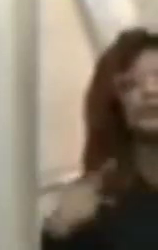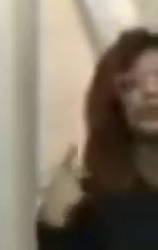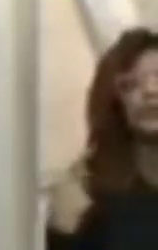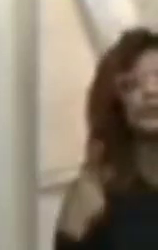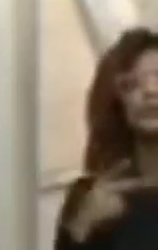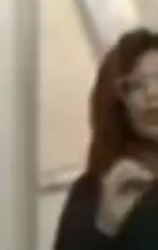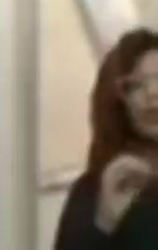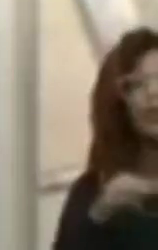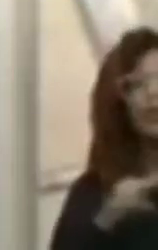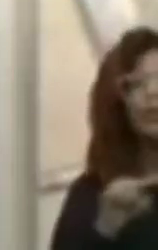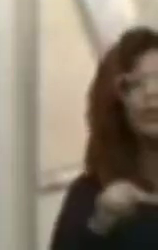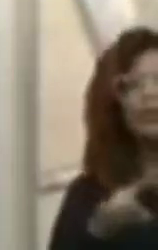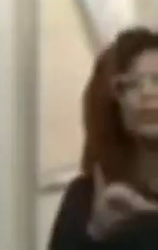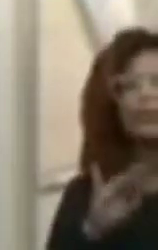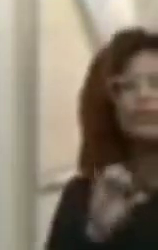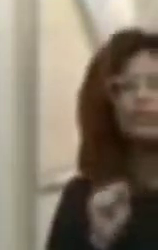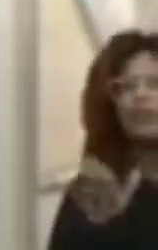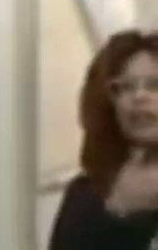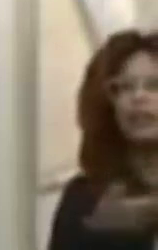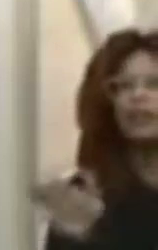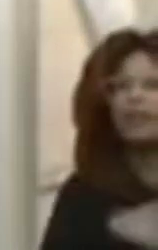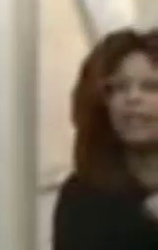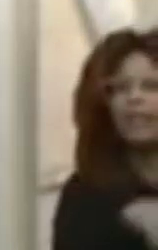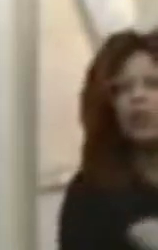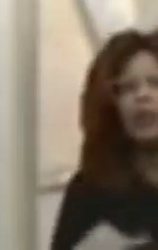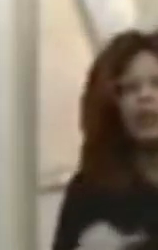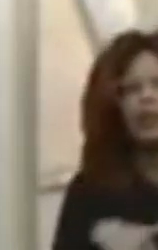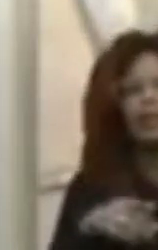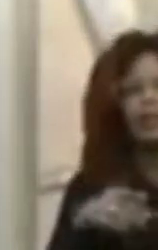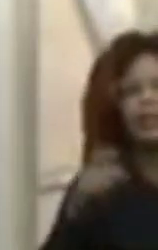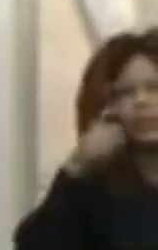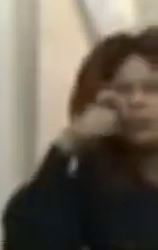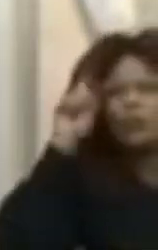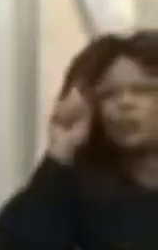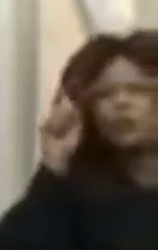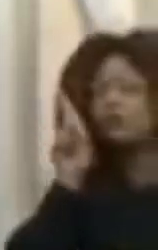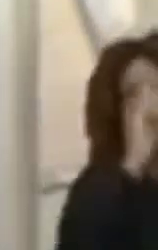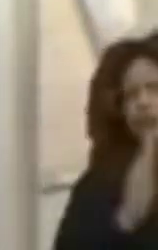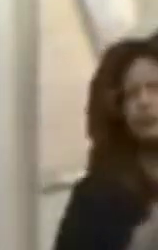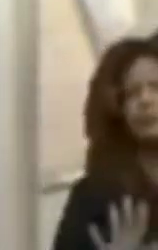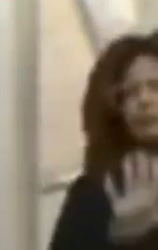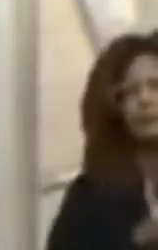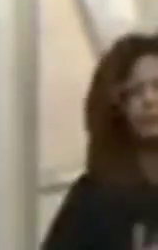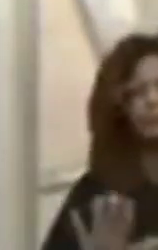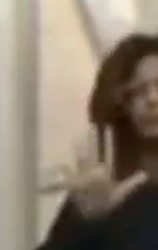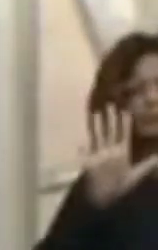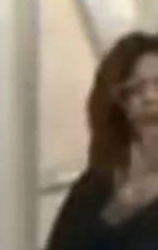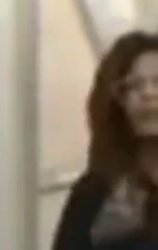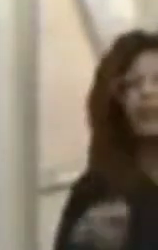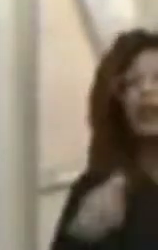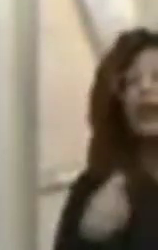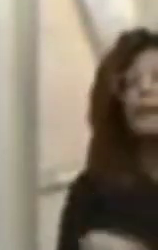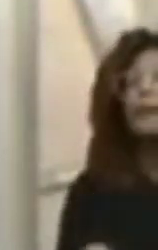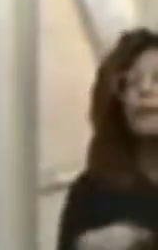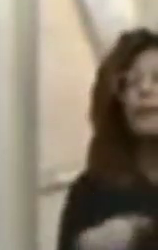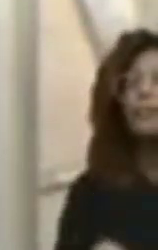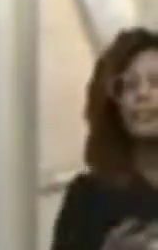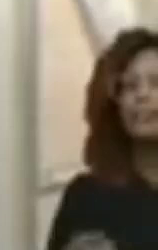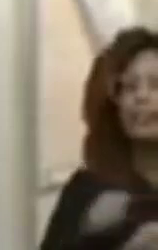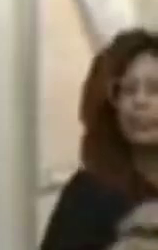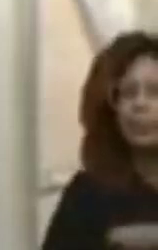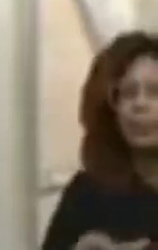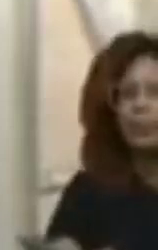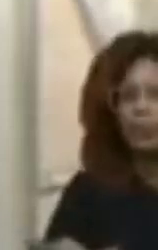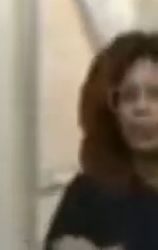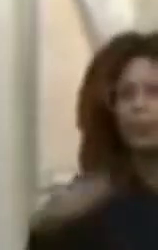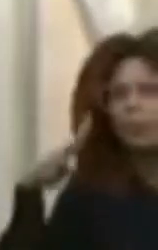nas ruas. Foi o general Mourão? Não, foi o José Dirceu. É preciso derramar sangue.